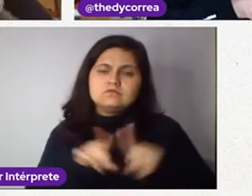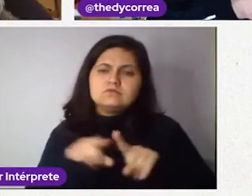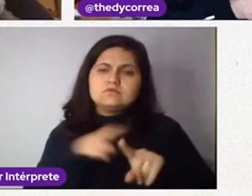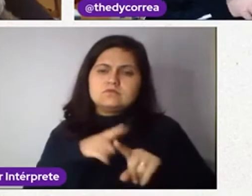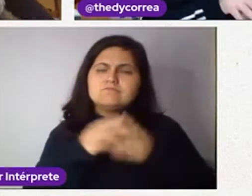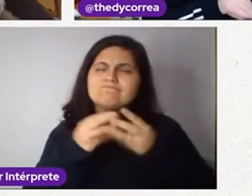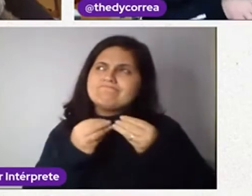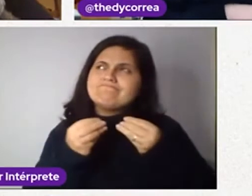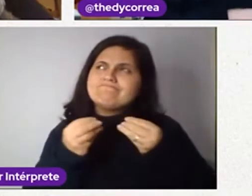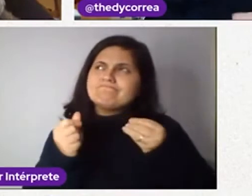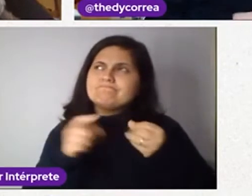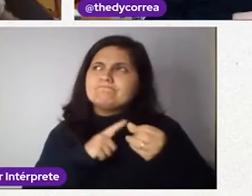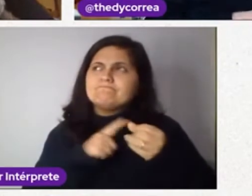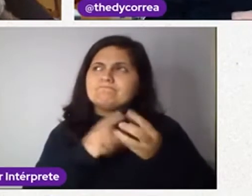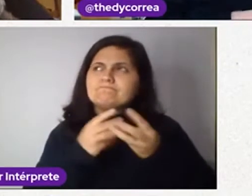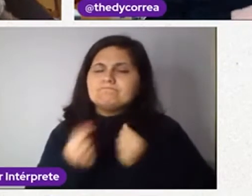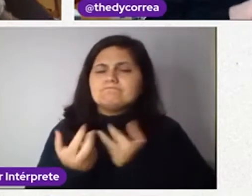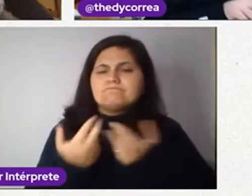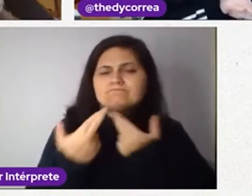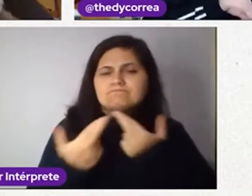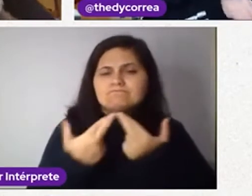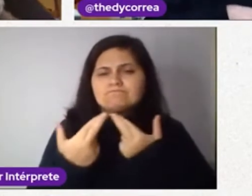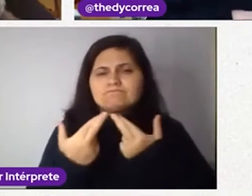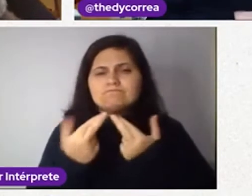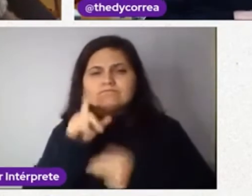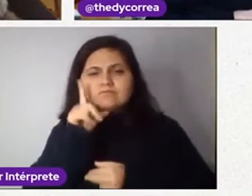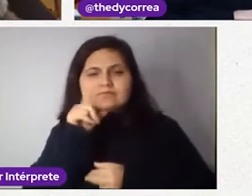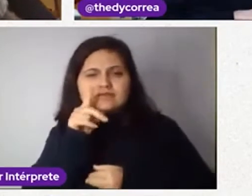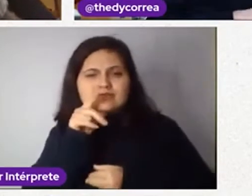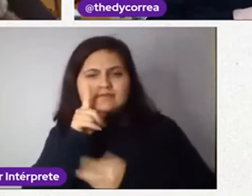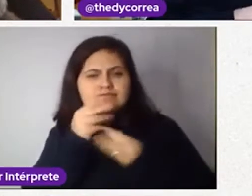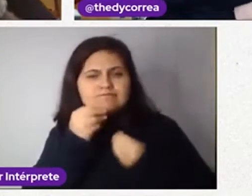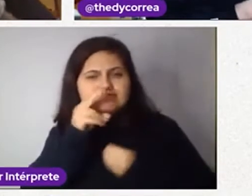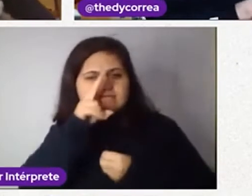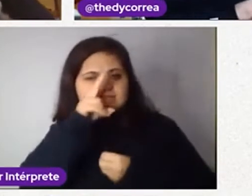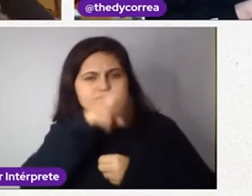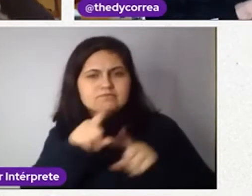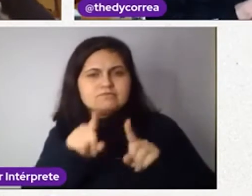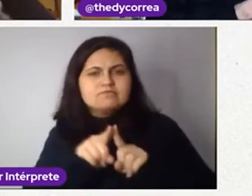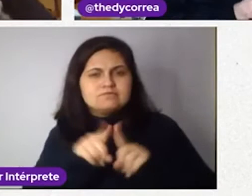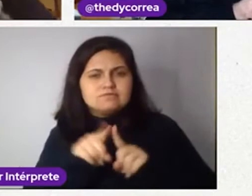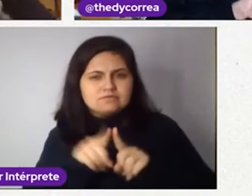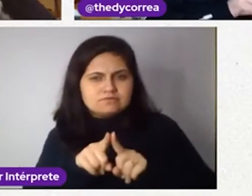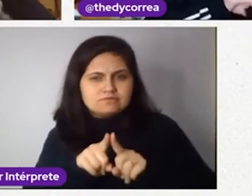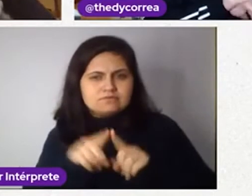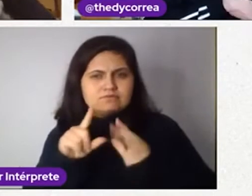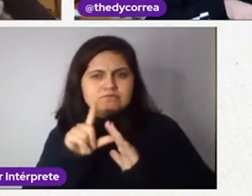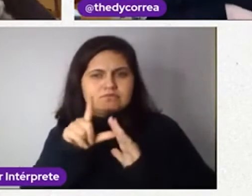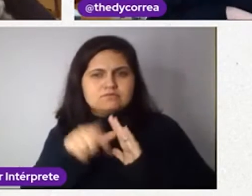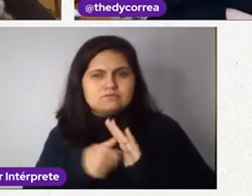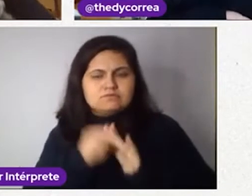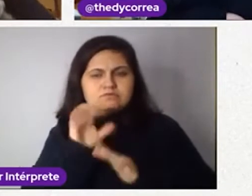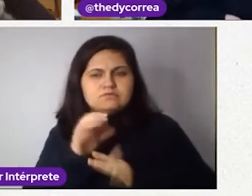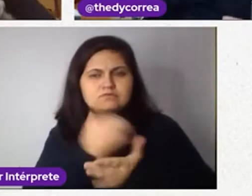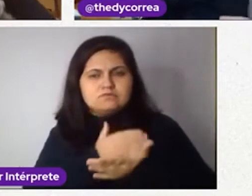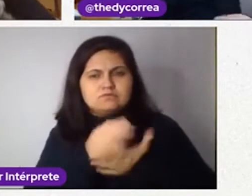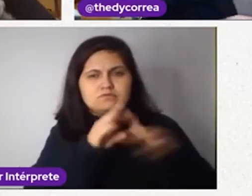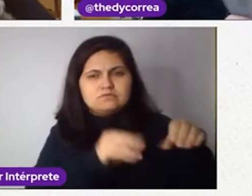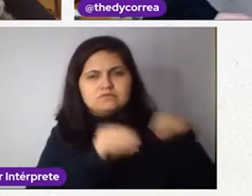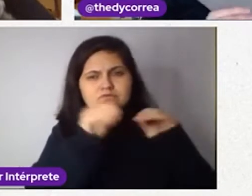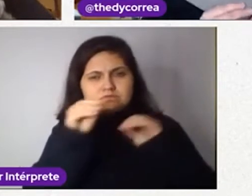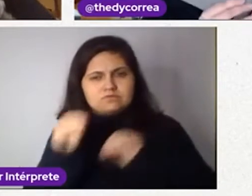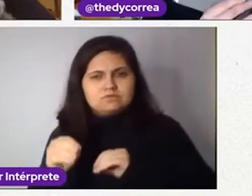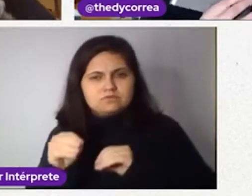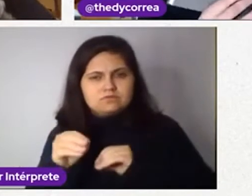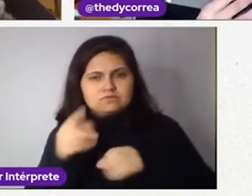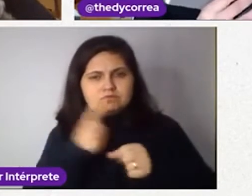essa relação com a água. Ele até, sim. depois disso, ele se mudou para